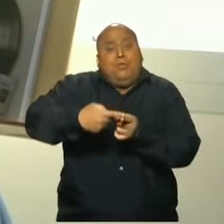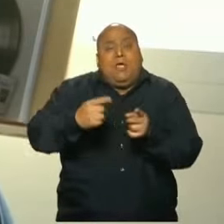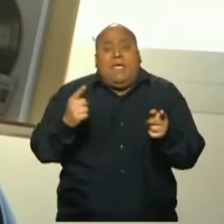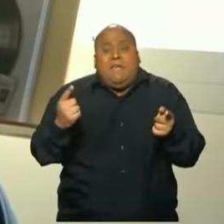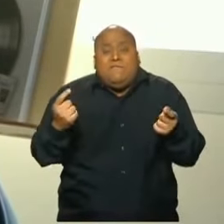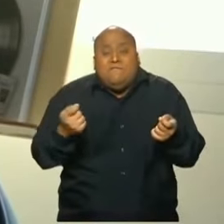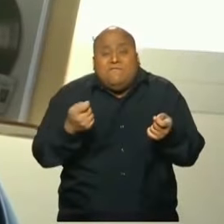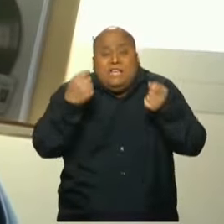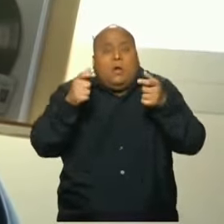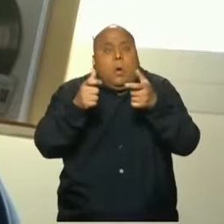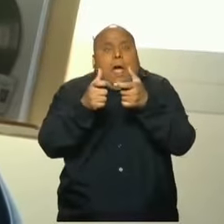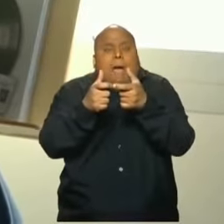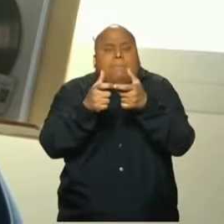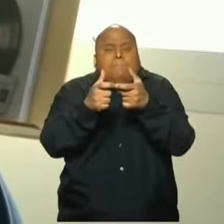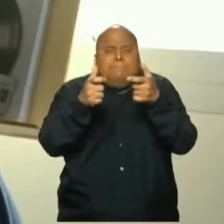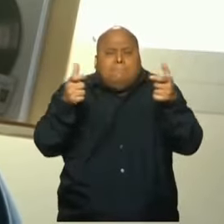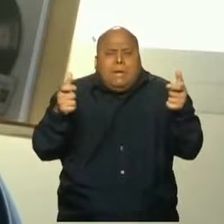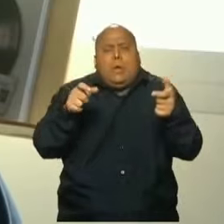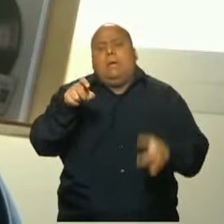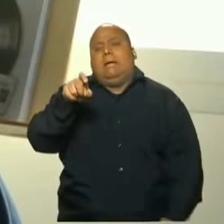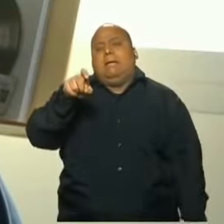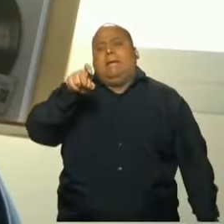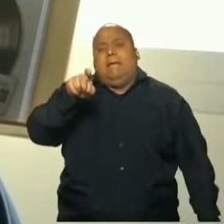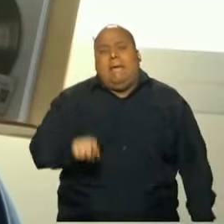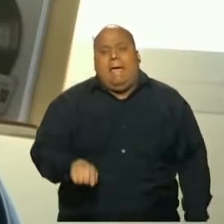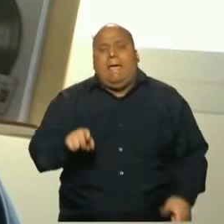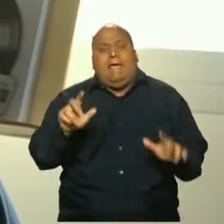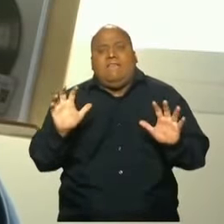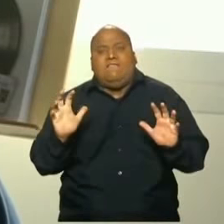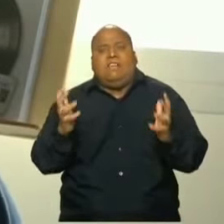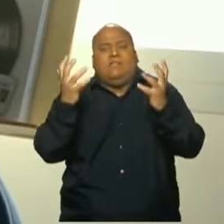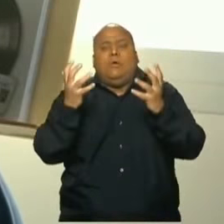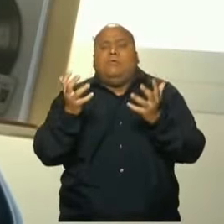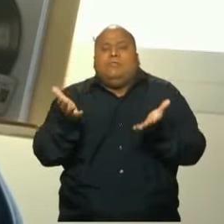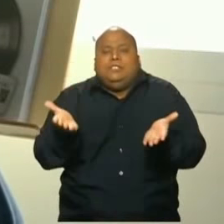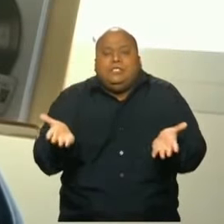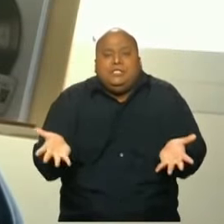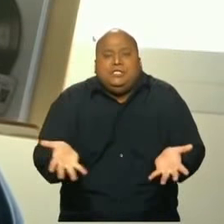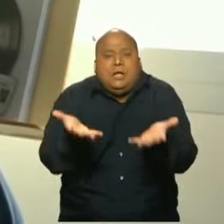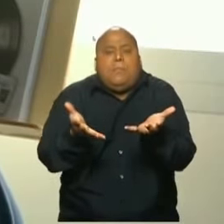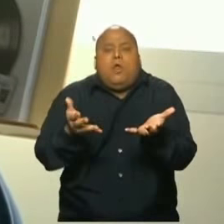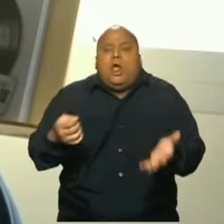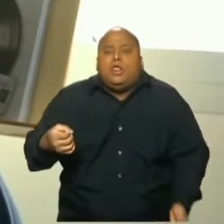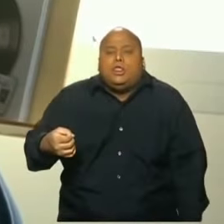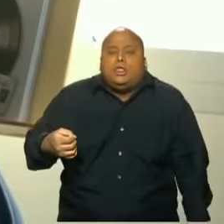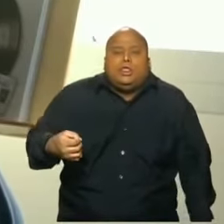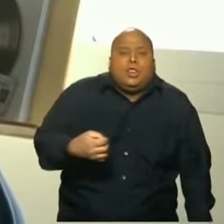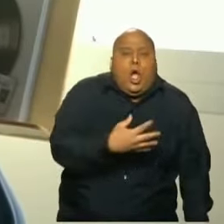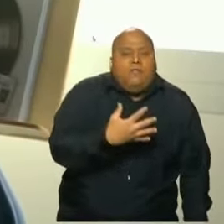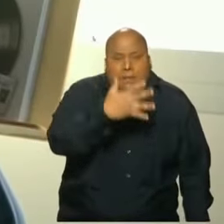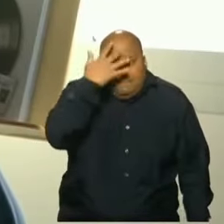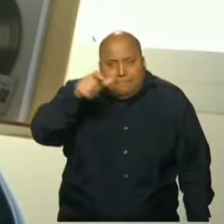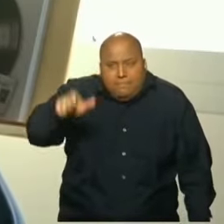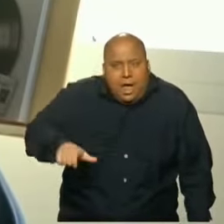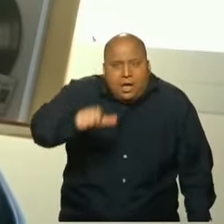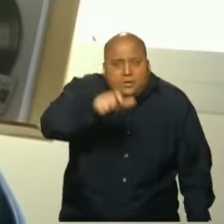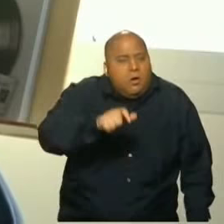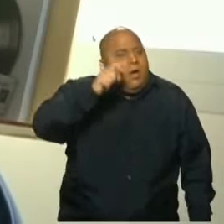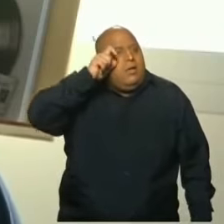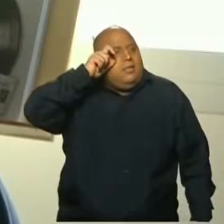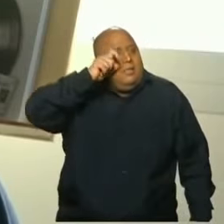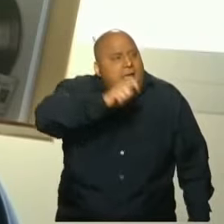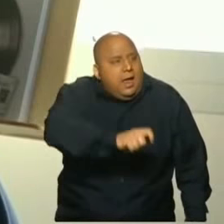festivais sempre foram e serão eventos que incentivam a renovação, que incentivam